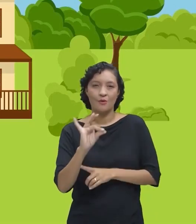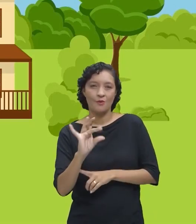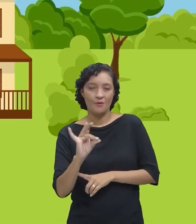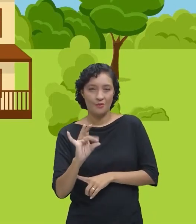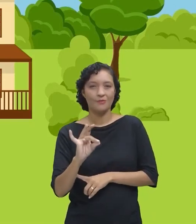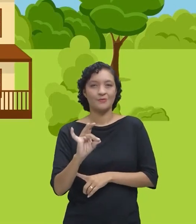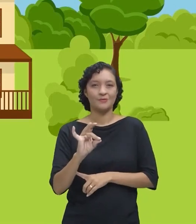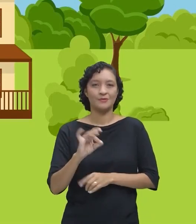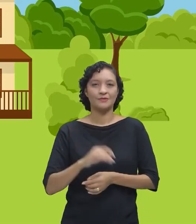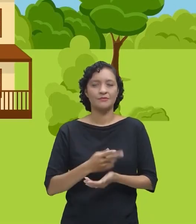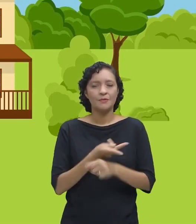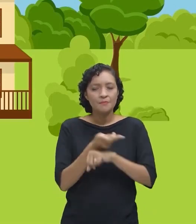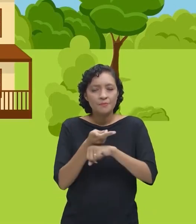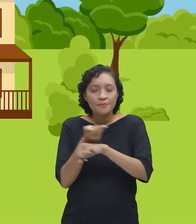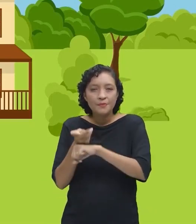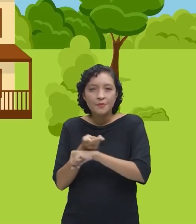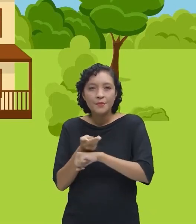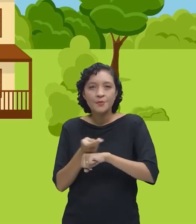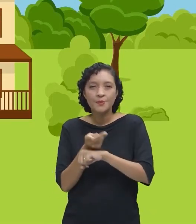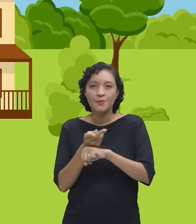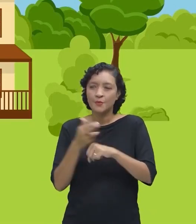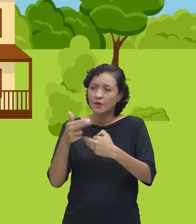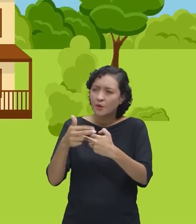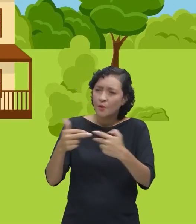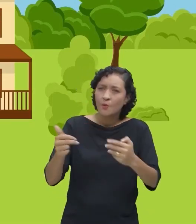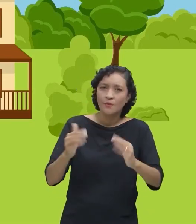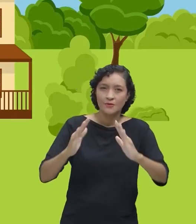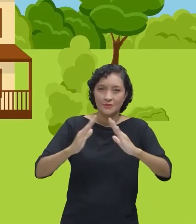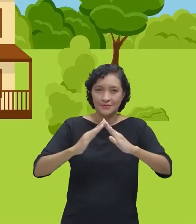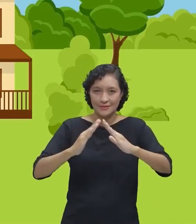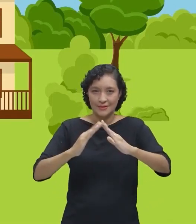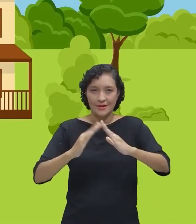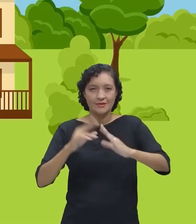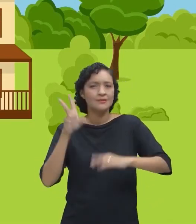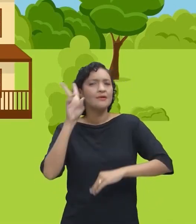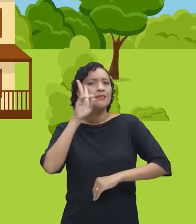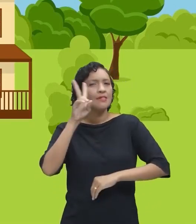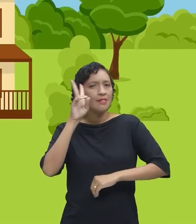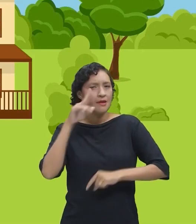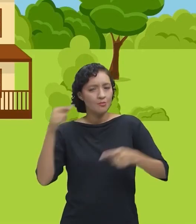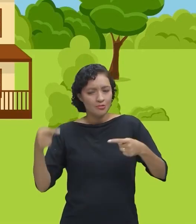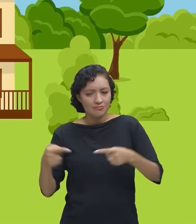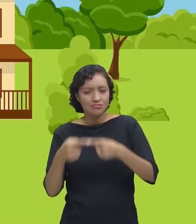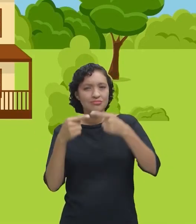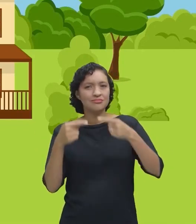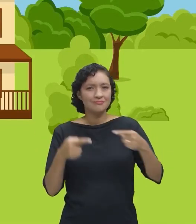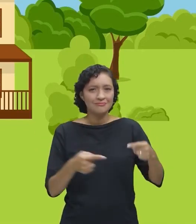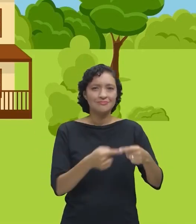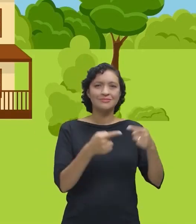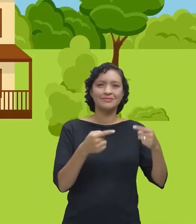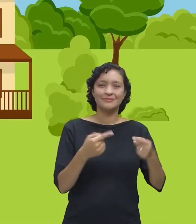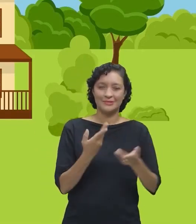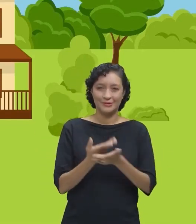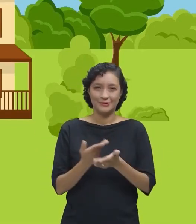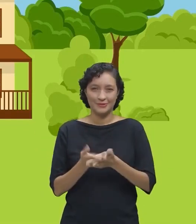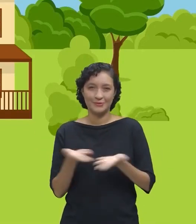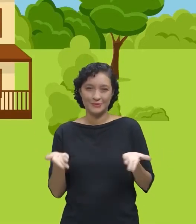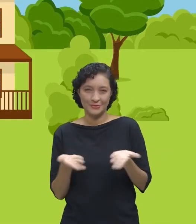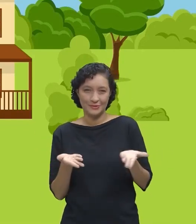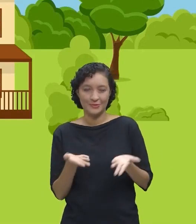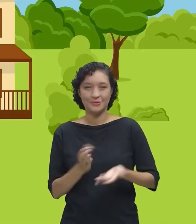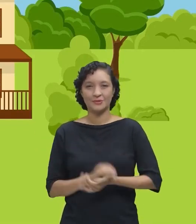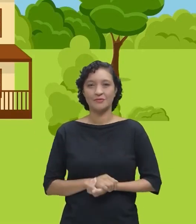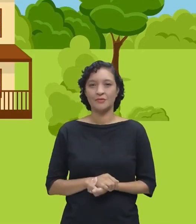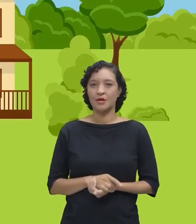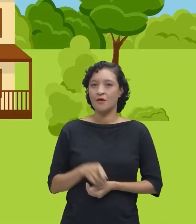colagem, procurem objetos na casa de vocês que lembram cone e cilindro, que vocês não vão